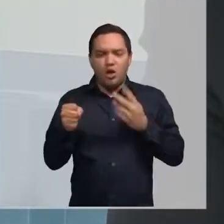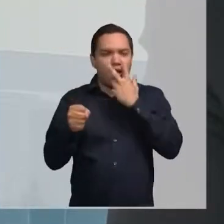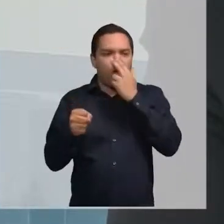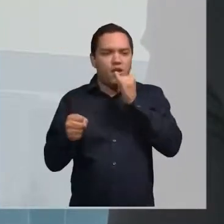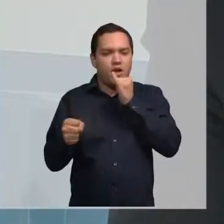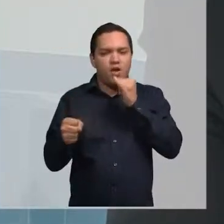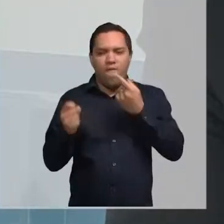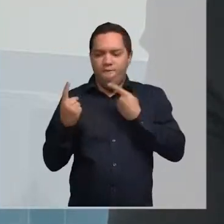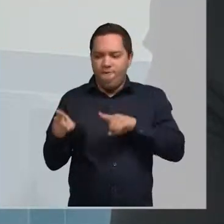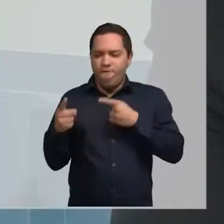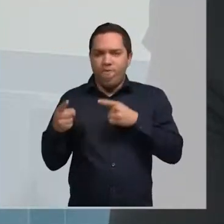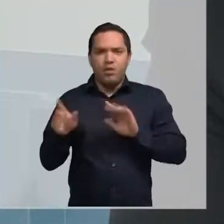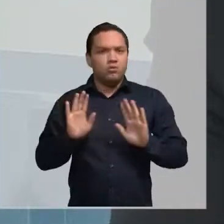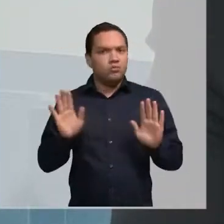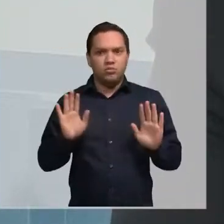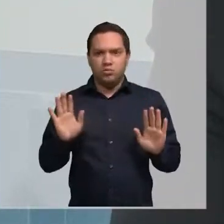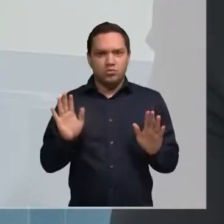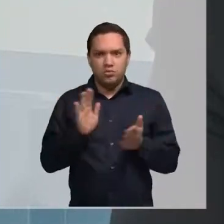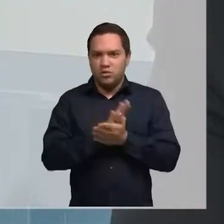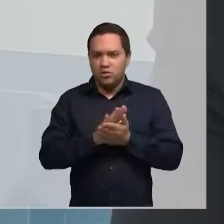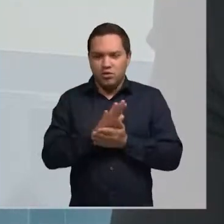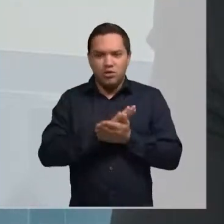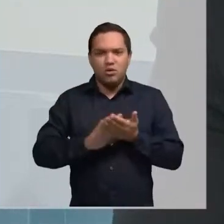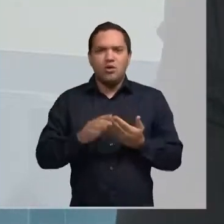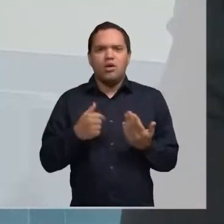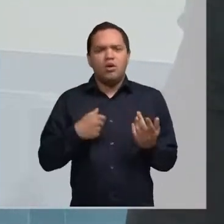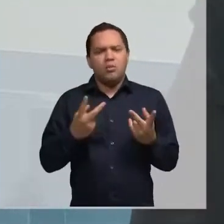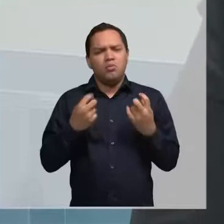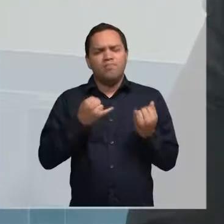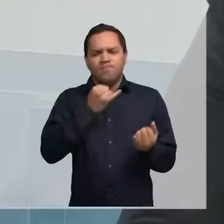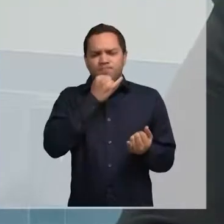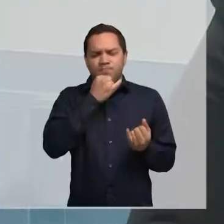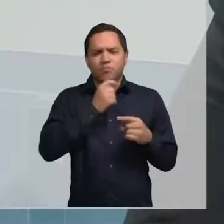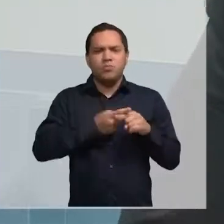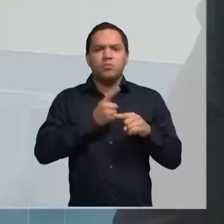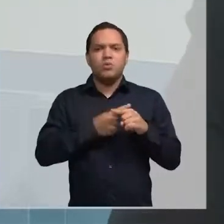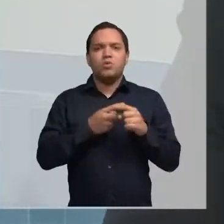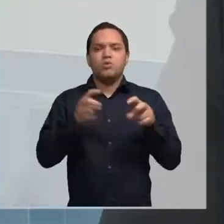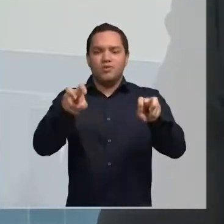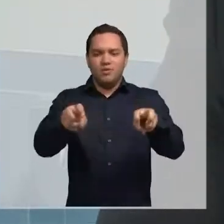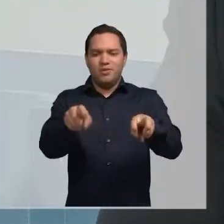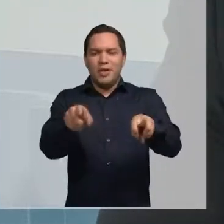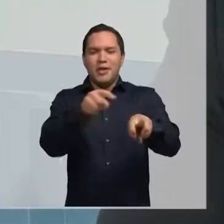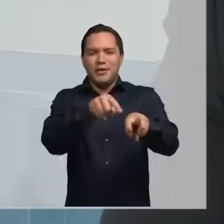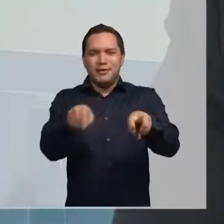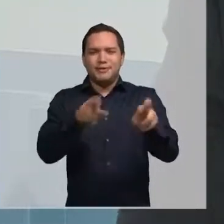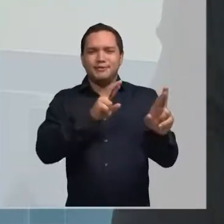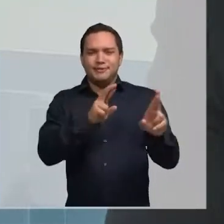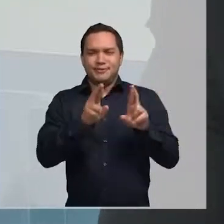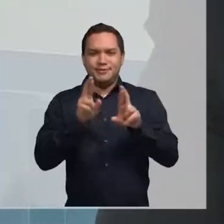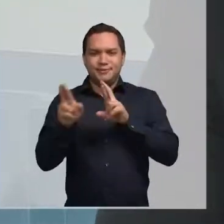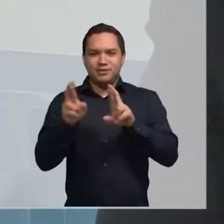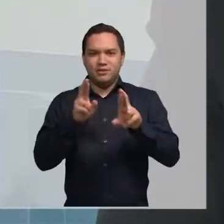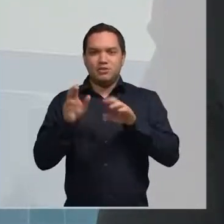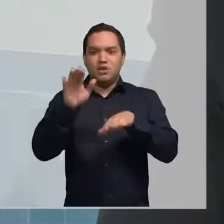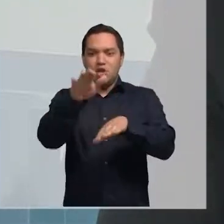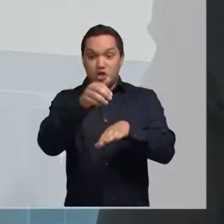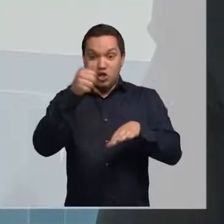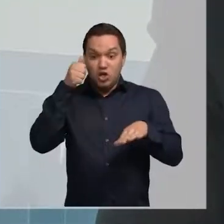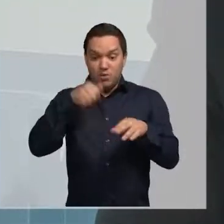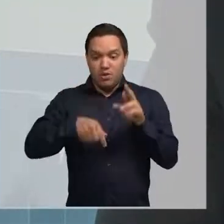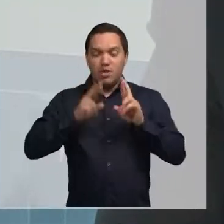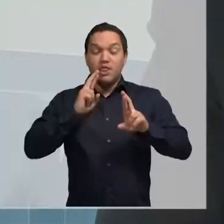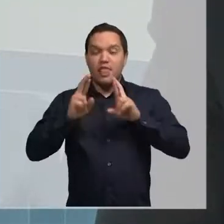ser inquirido, não. O que me pareceu muito, muito triste é ver 2 apresentadores de televisão chamar uma pessoa para ser